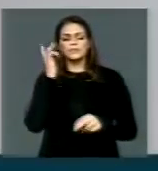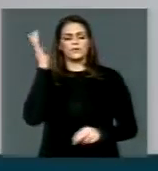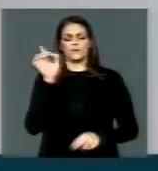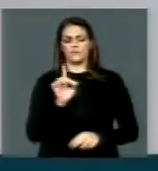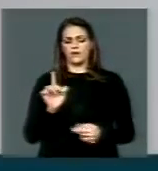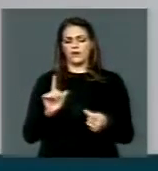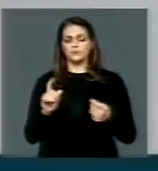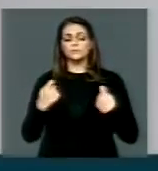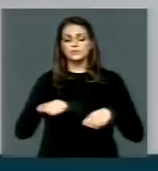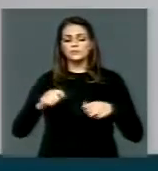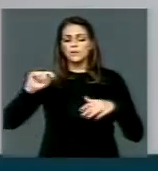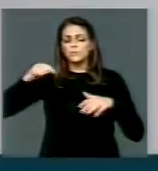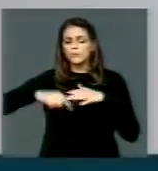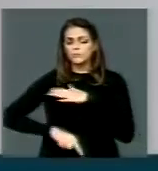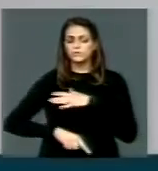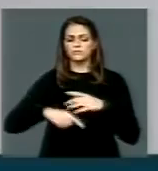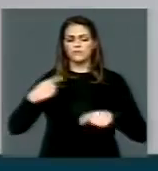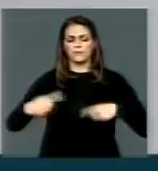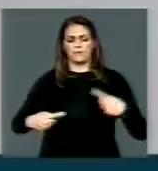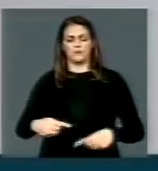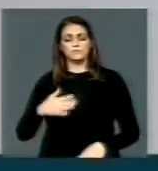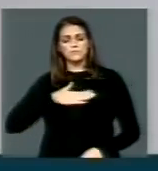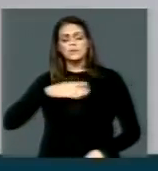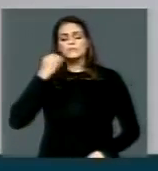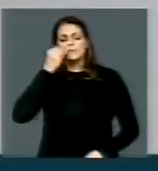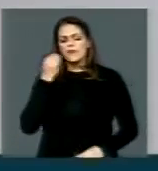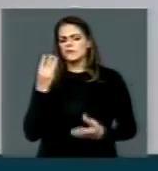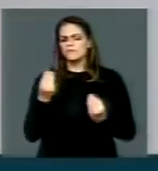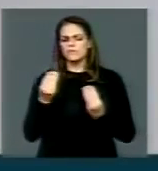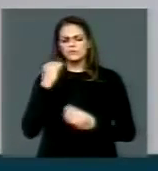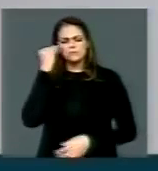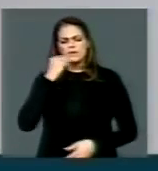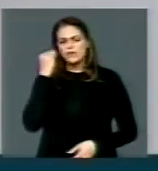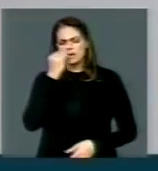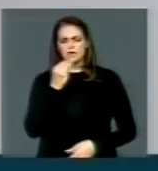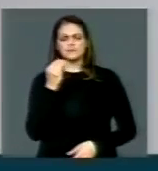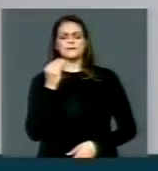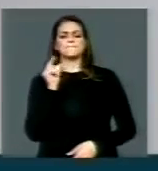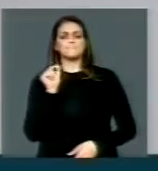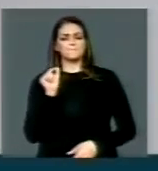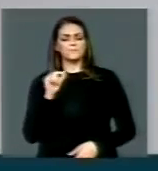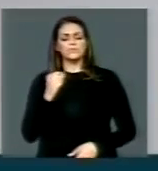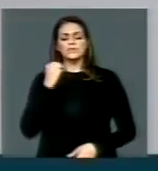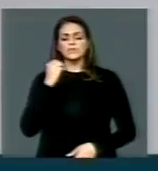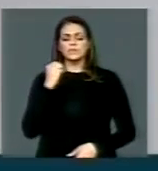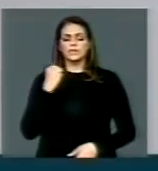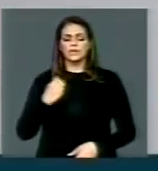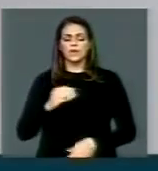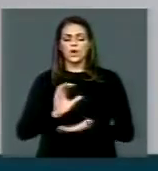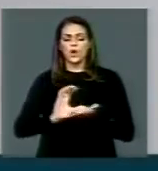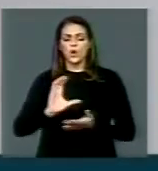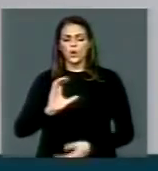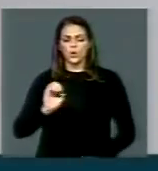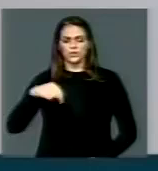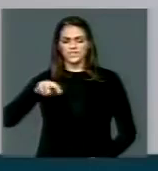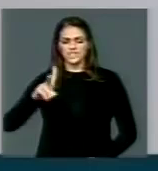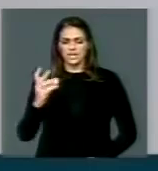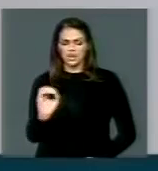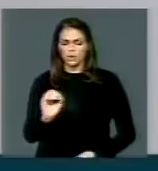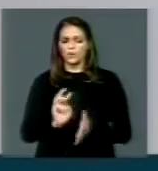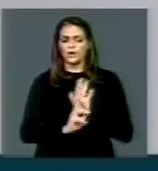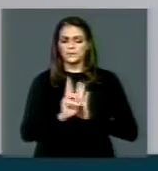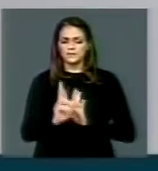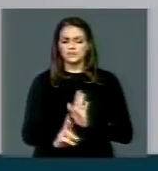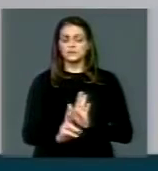a fundo. Eu tenho uma profunda experiência na questão da vivência em conselhos representativos e